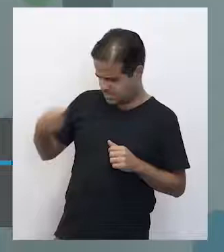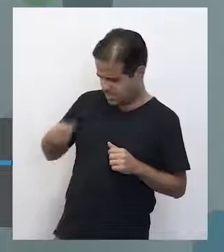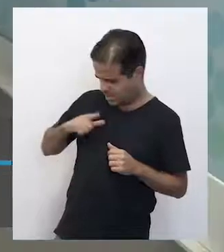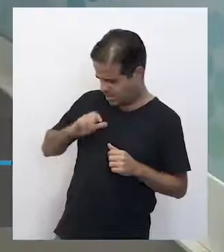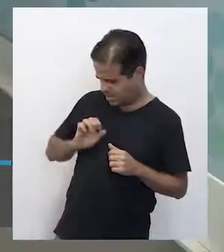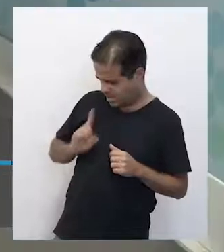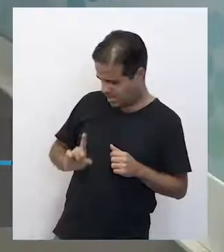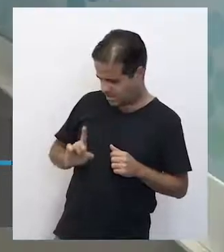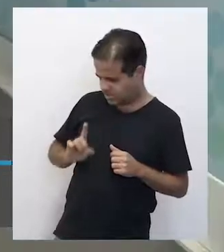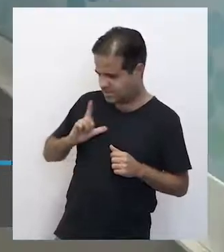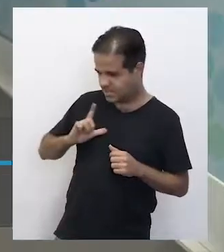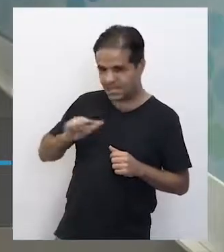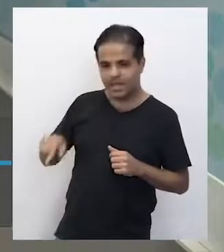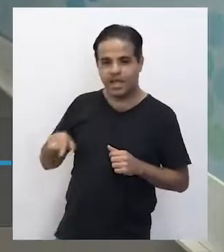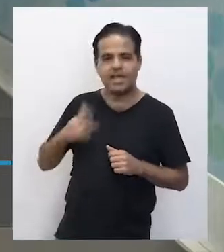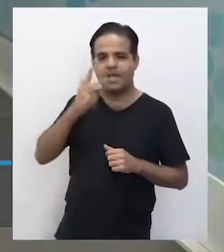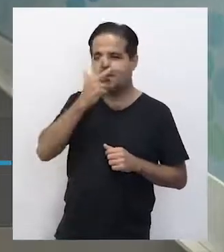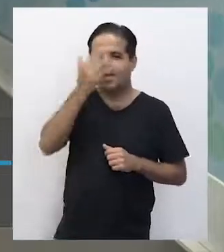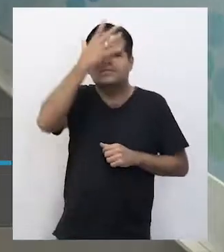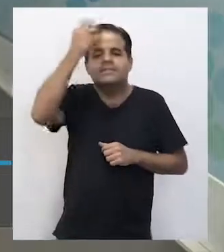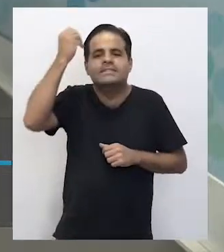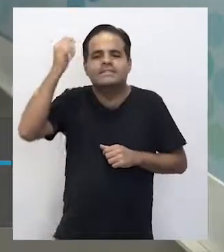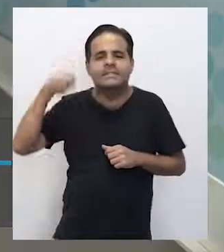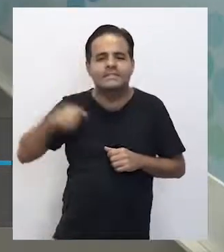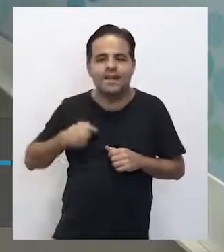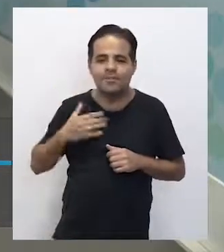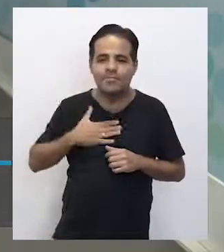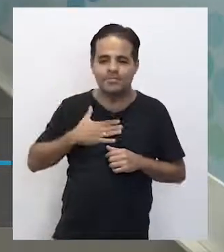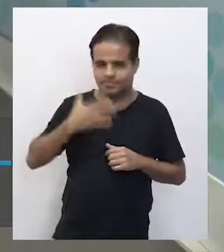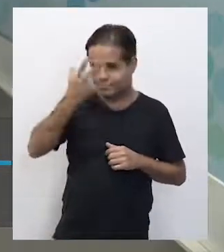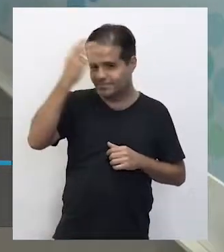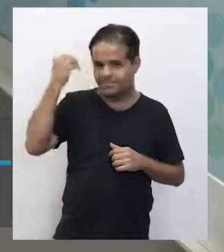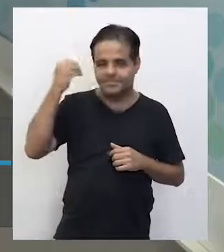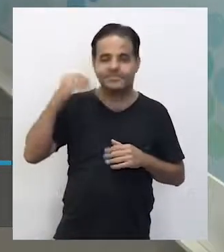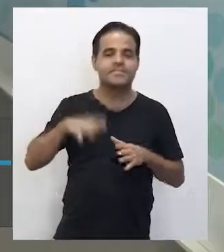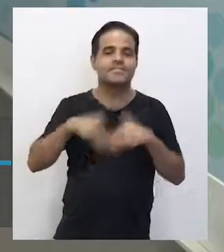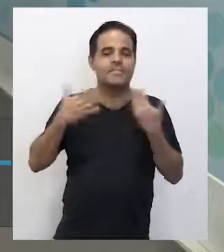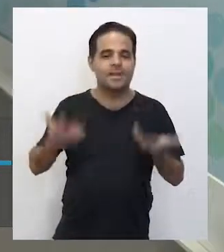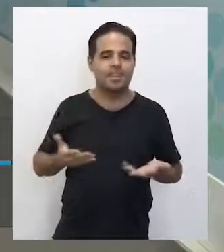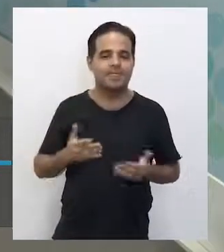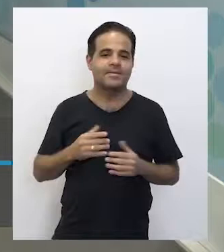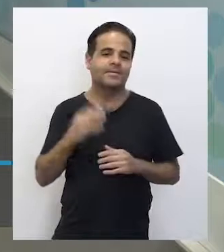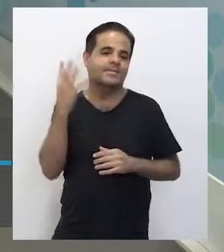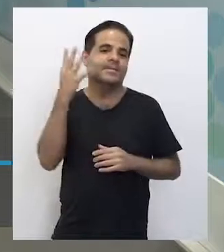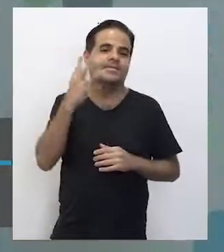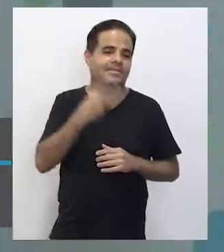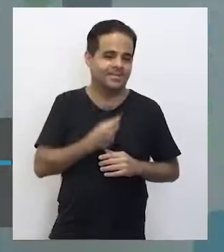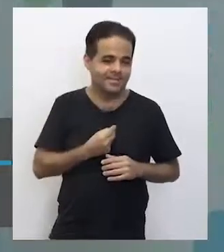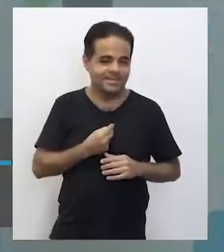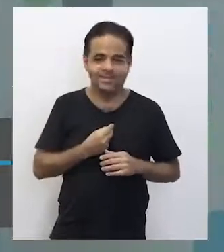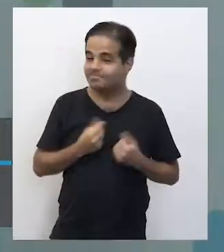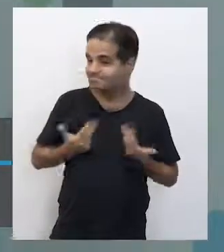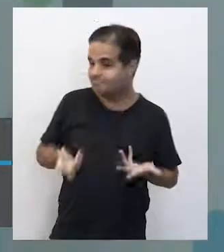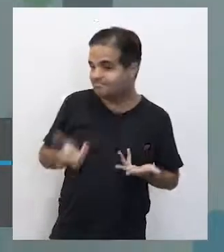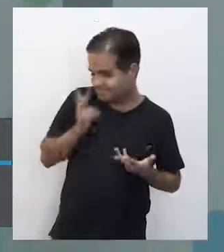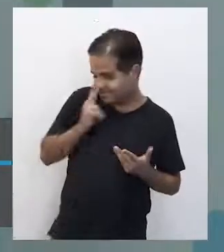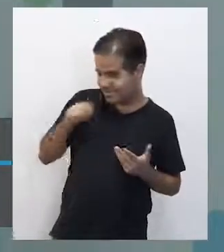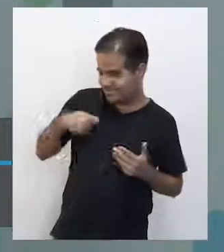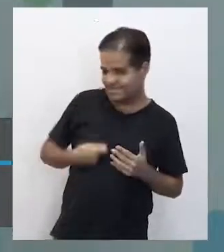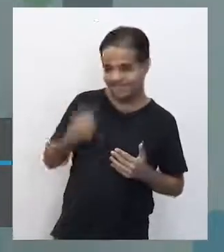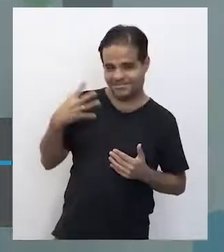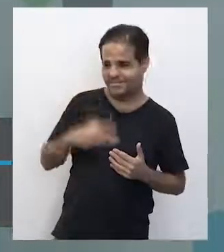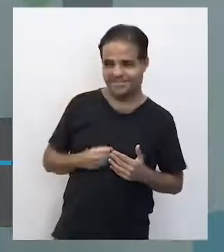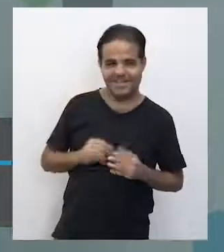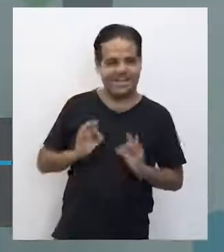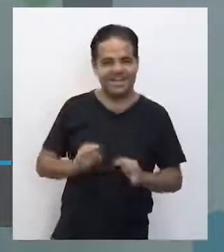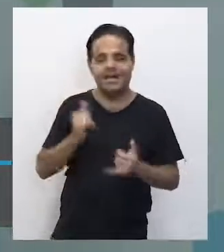Ed? Eu acho que eu esqueci meu sinal, eu não usei. Deve ser alguma coisa como beautiful. Nossa, thank